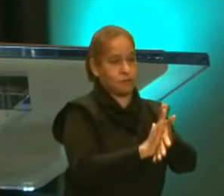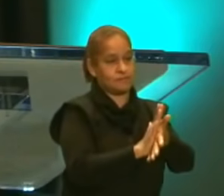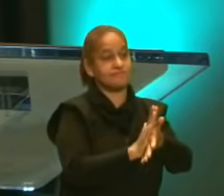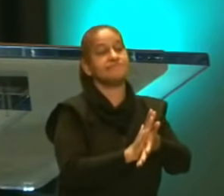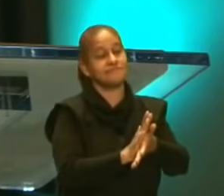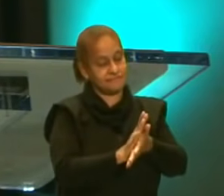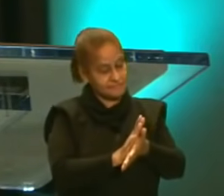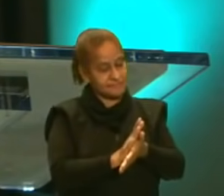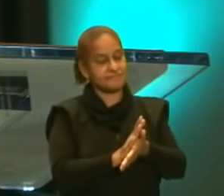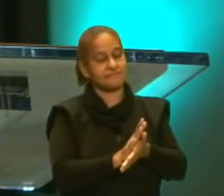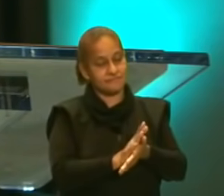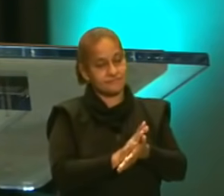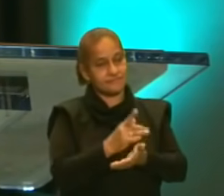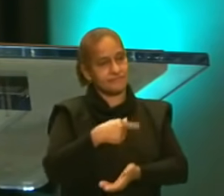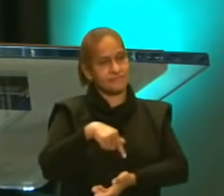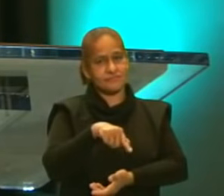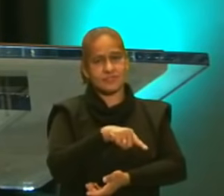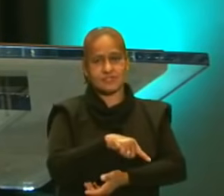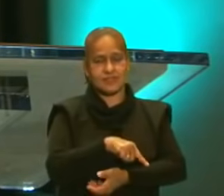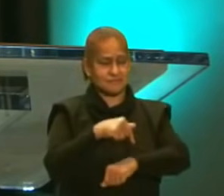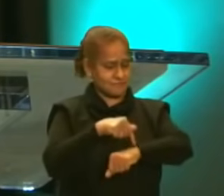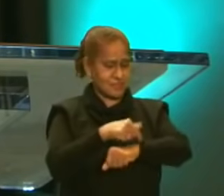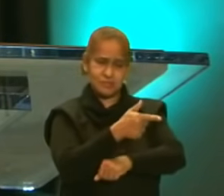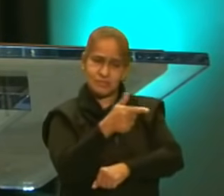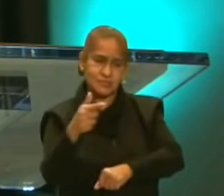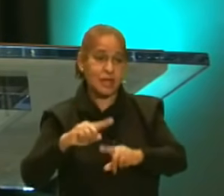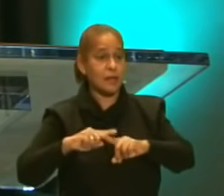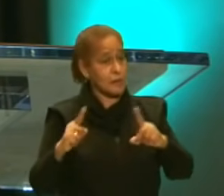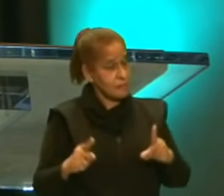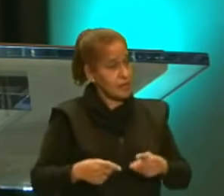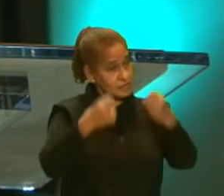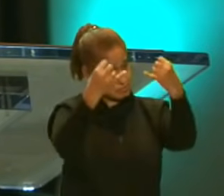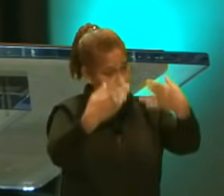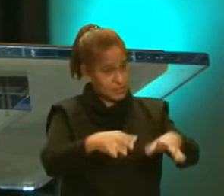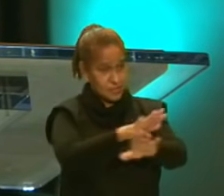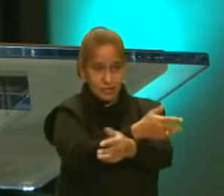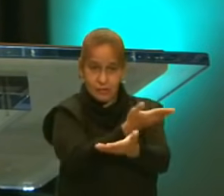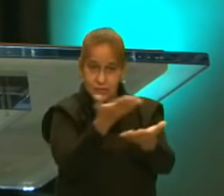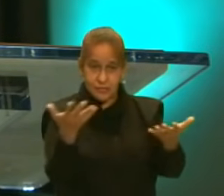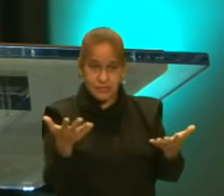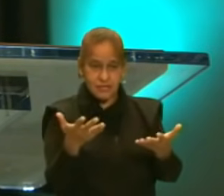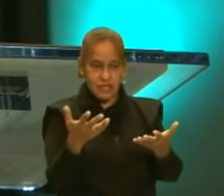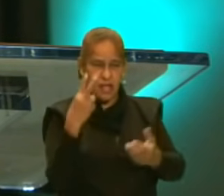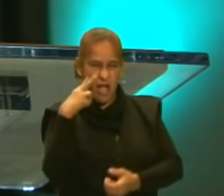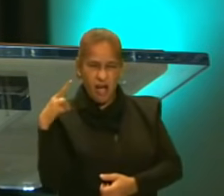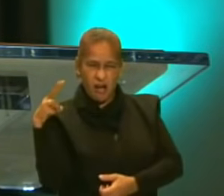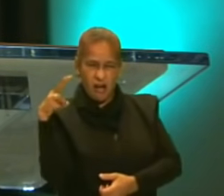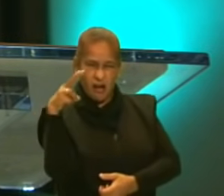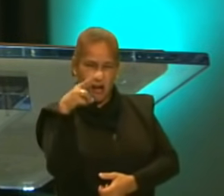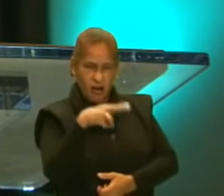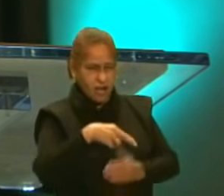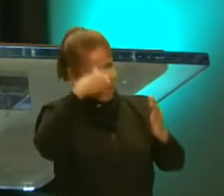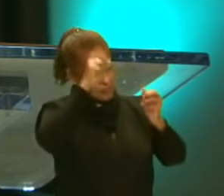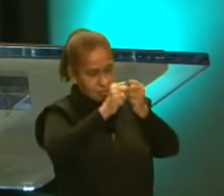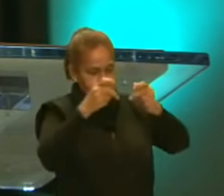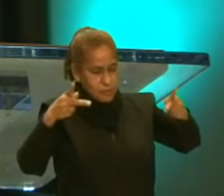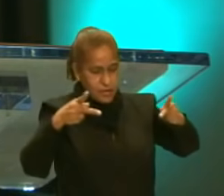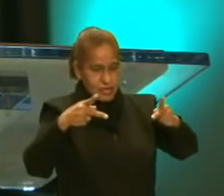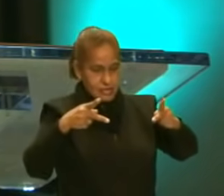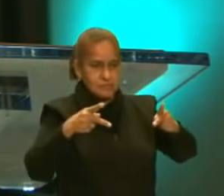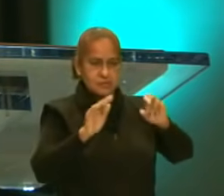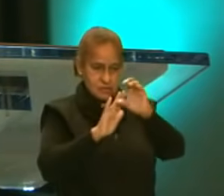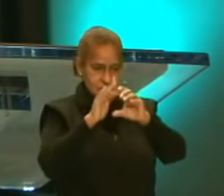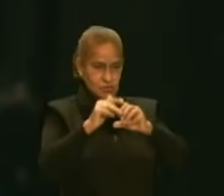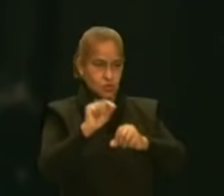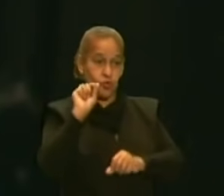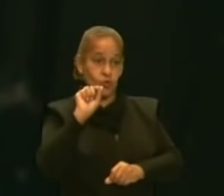gente tivesse tempo, eu não tenho tempo agora, mas eu queria dizer para vocês, dá uma olhada lá o que vai acontecer com essa terra.